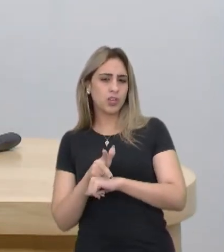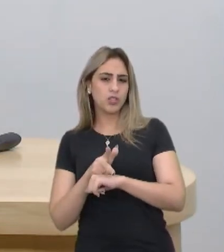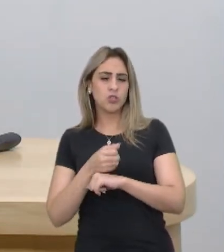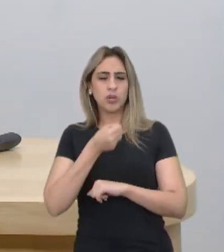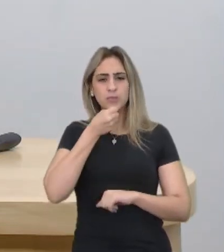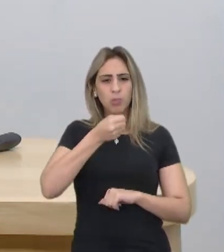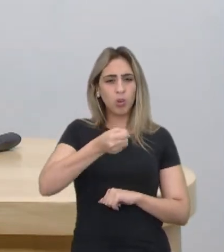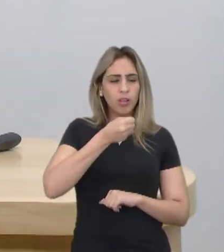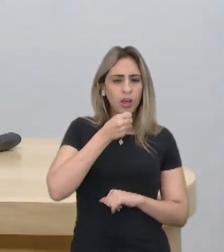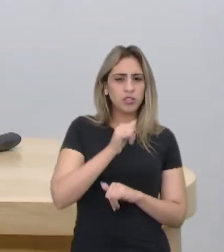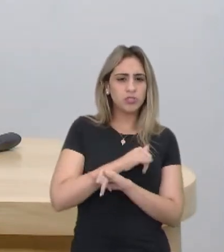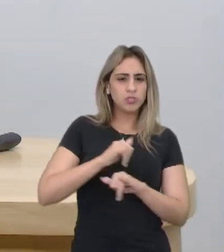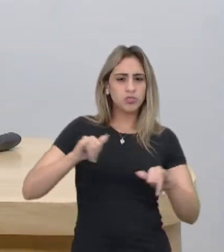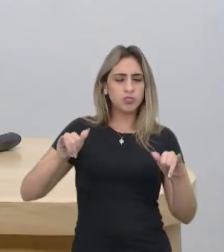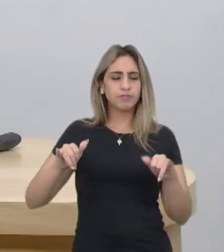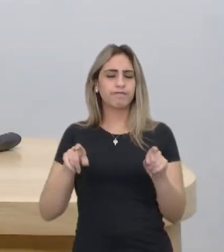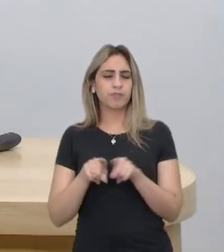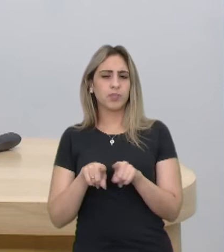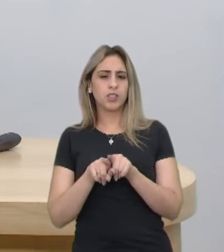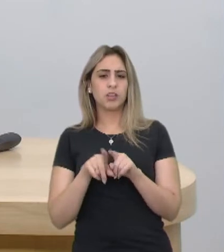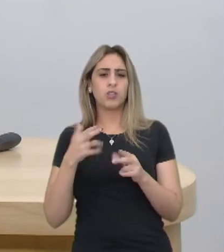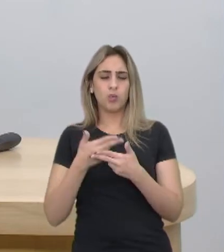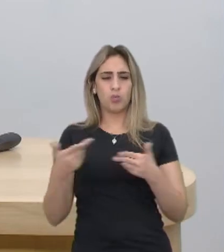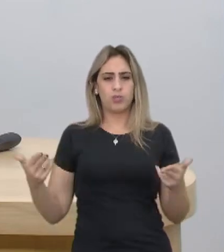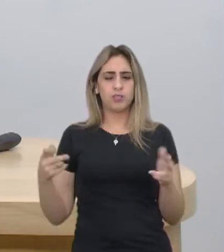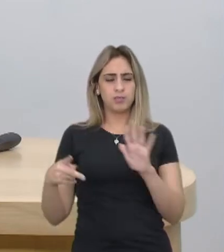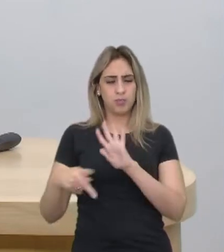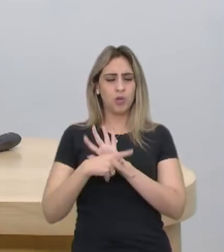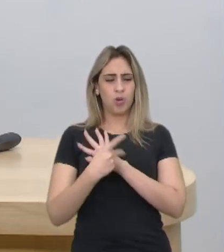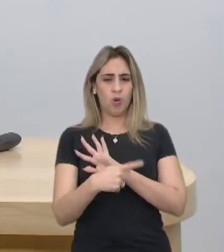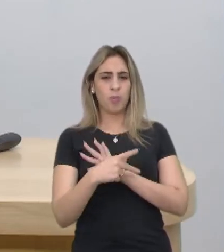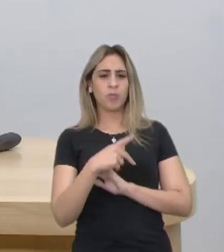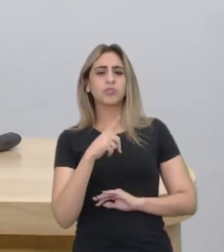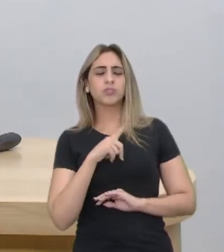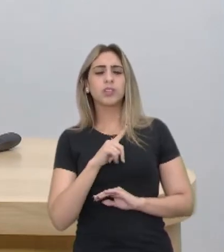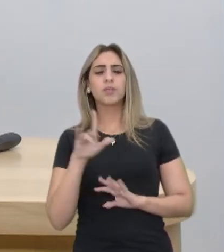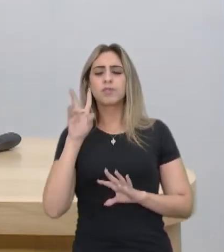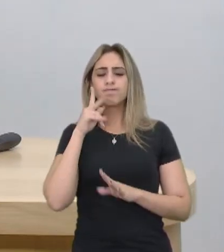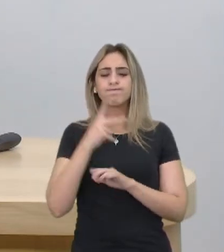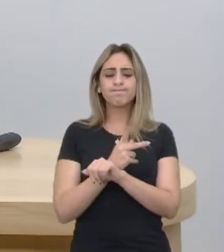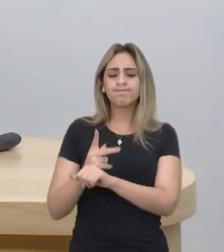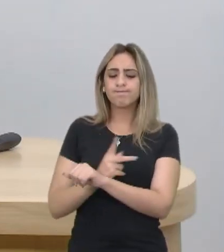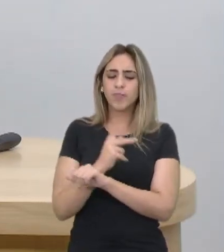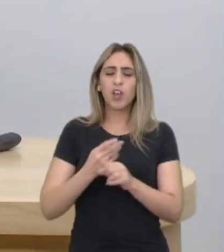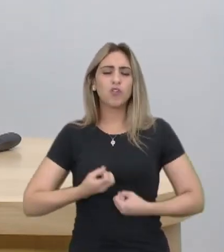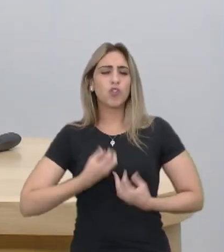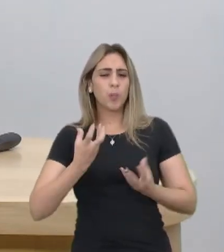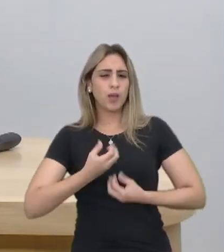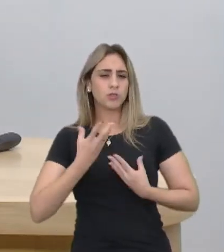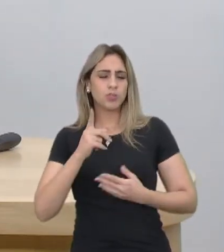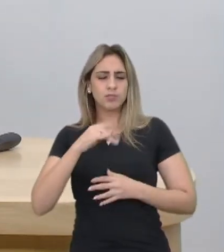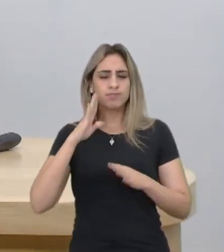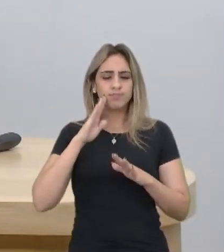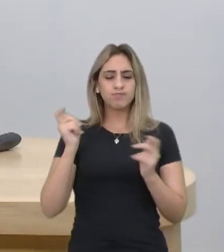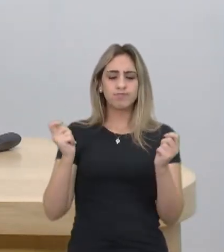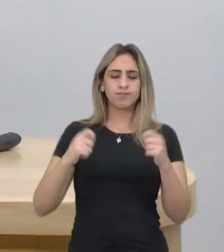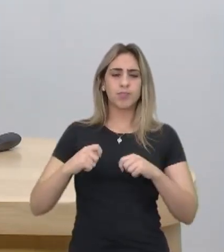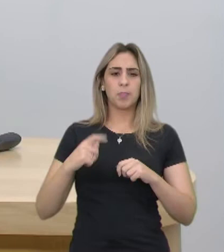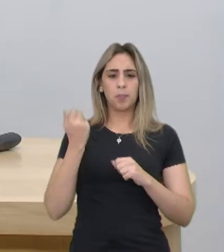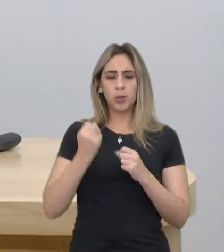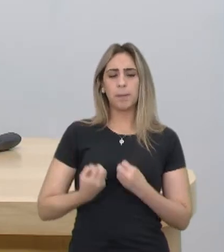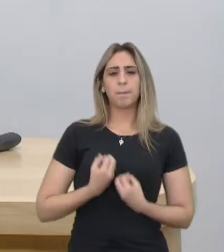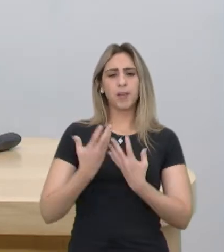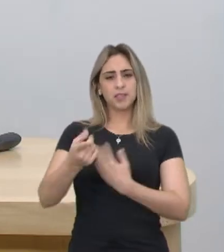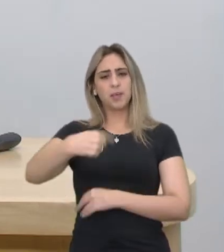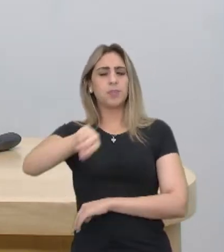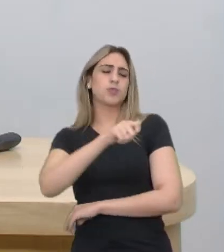tal, documentários e coisas do gênero para a gente pegar o máximo de informação possível a respeito e poder depois passar